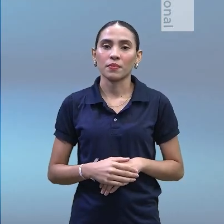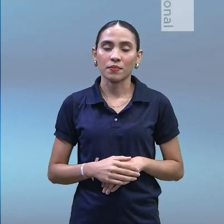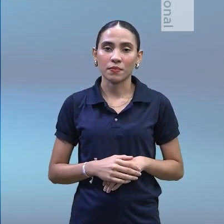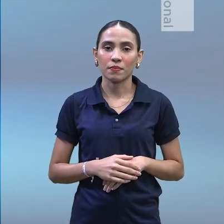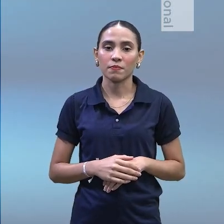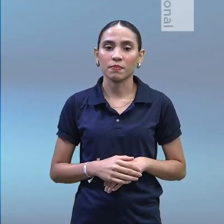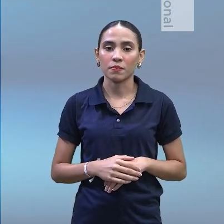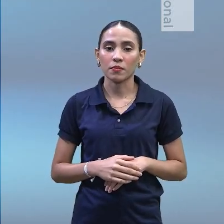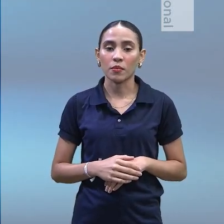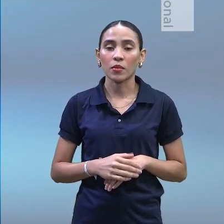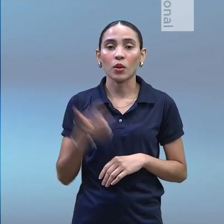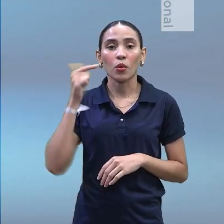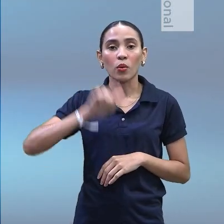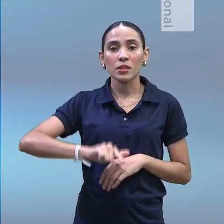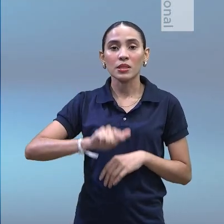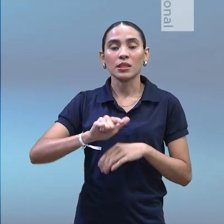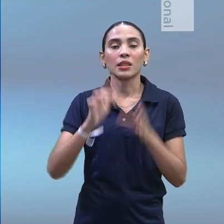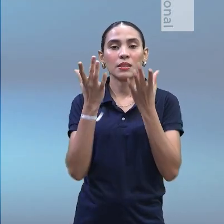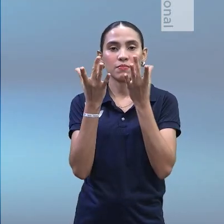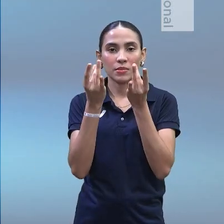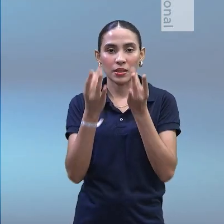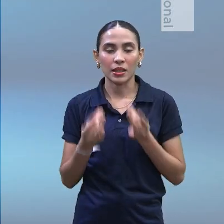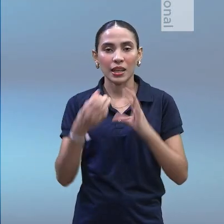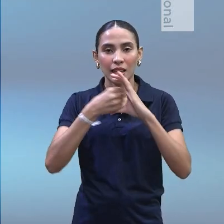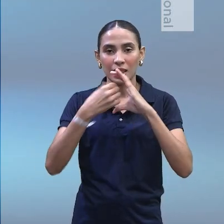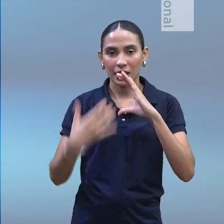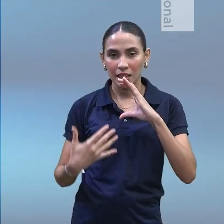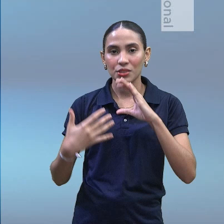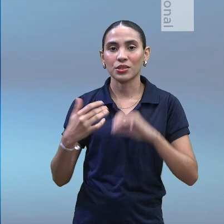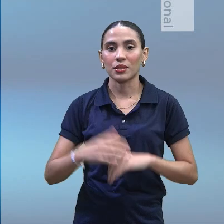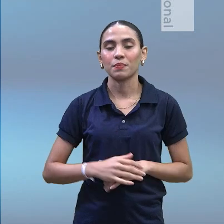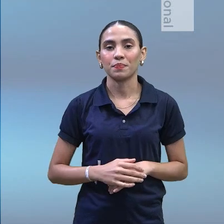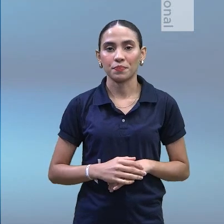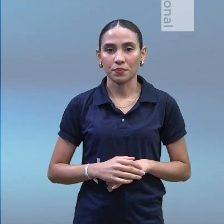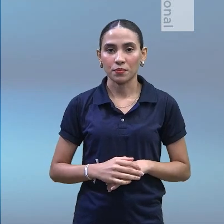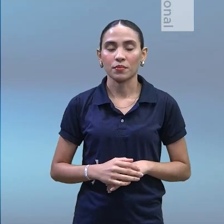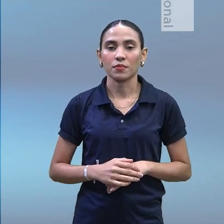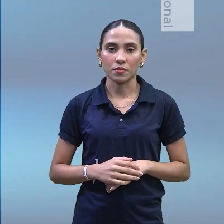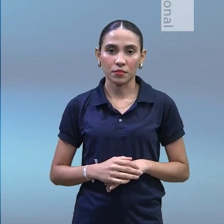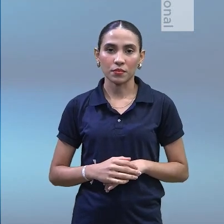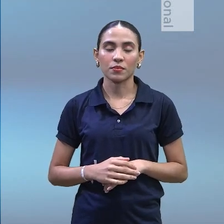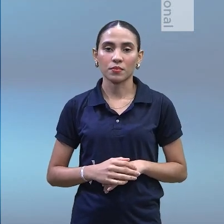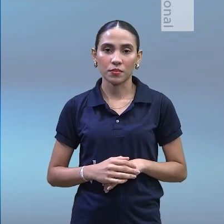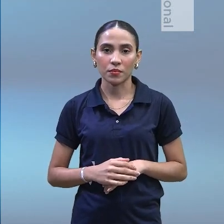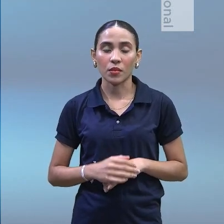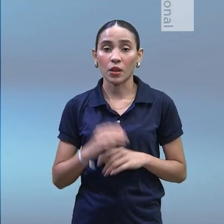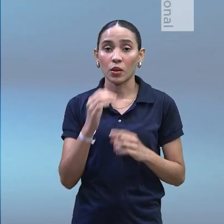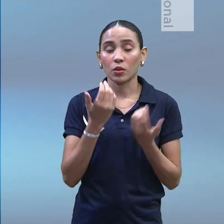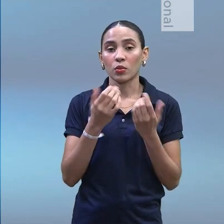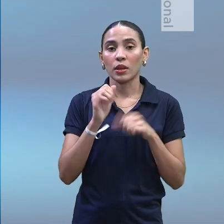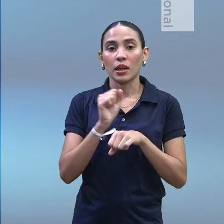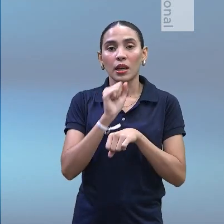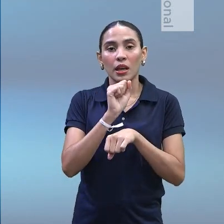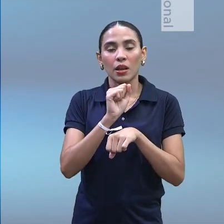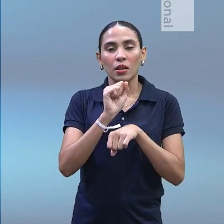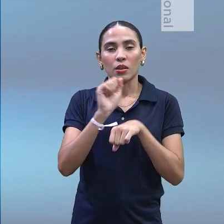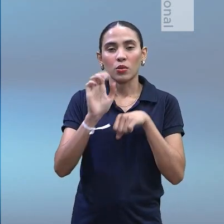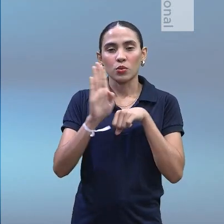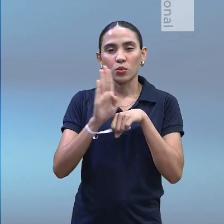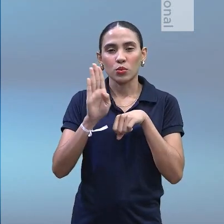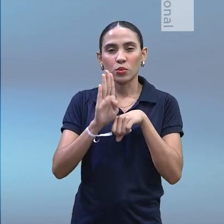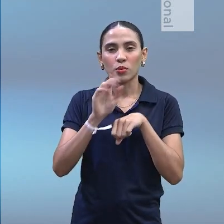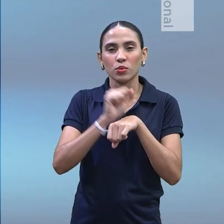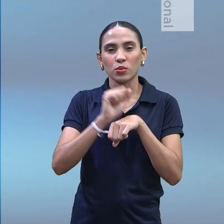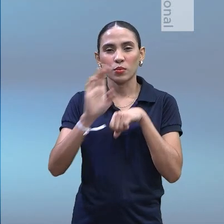justamente conseguem, né, descrever a característica do substantivo, que no caso sapatos antigos,